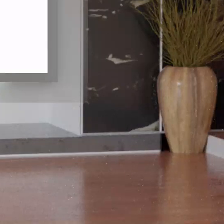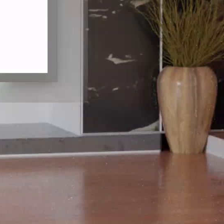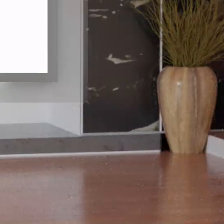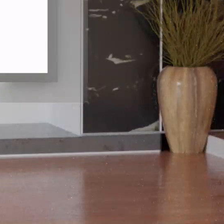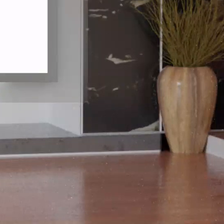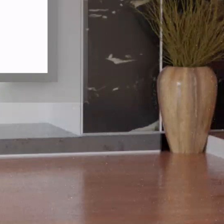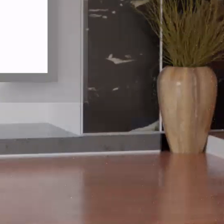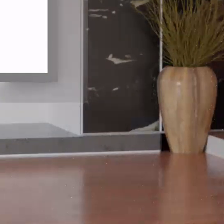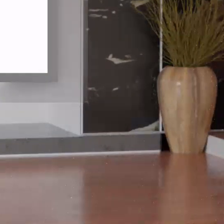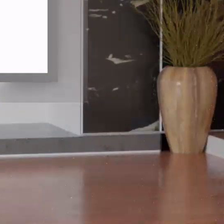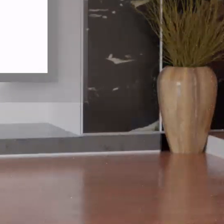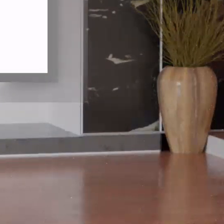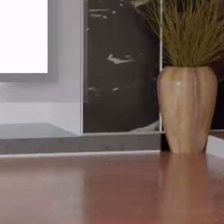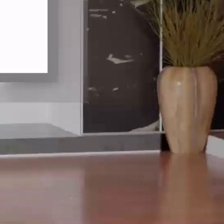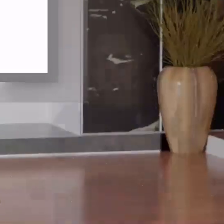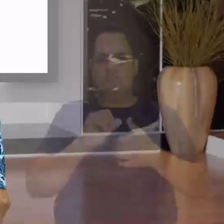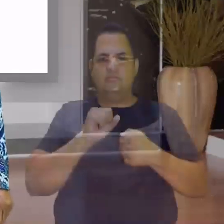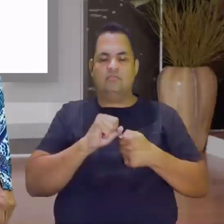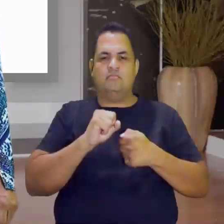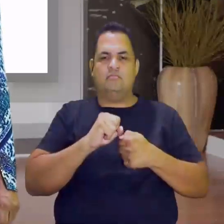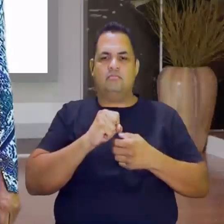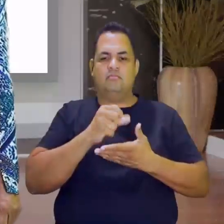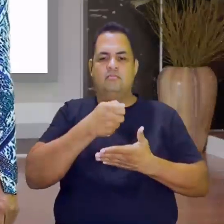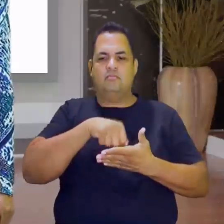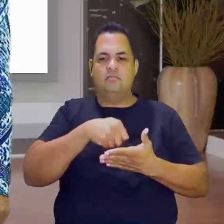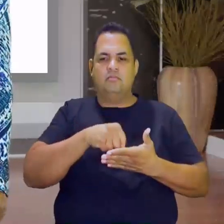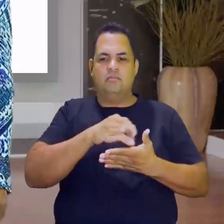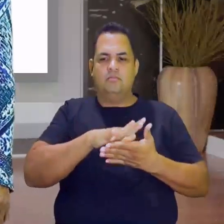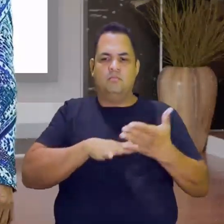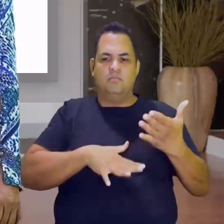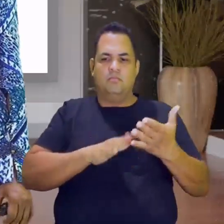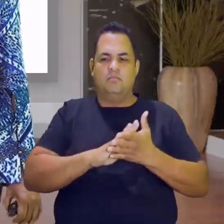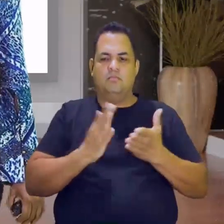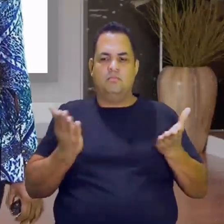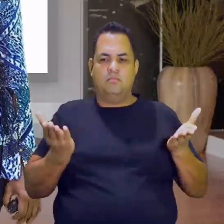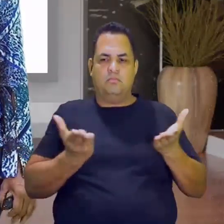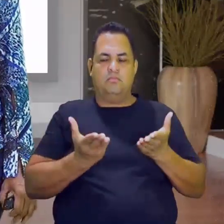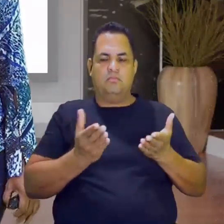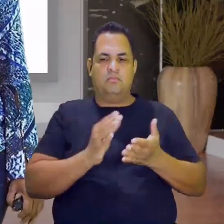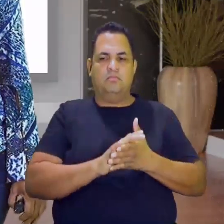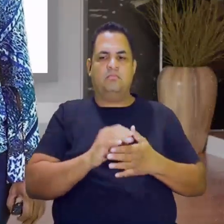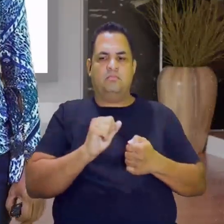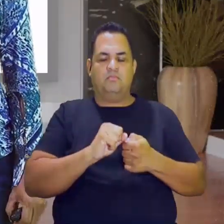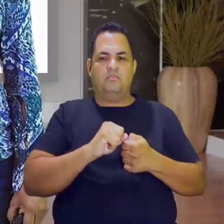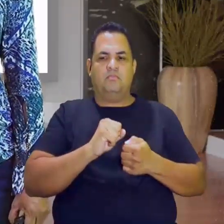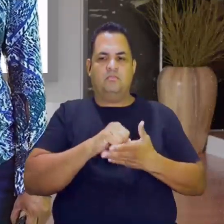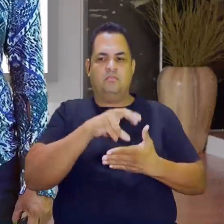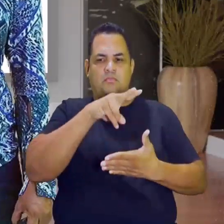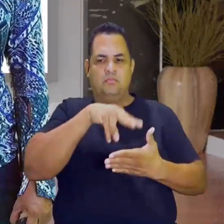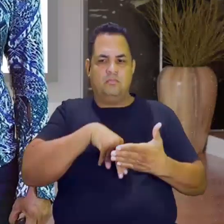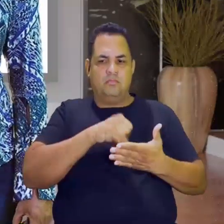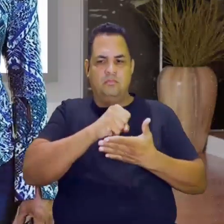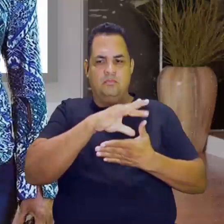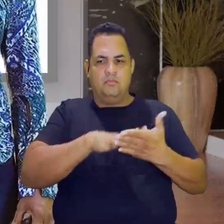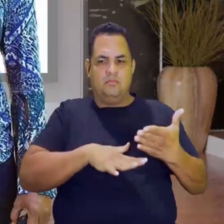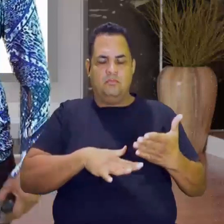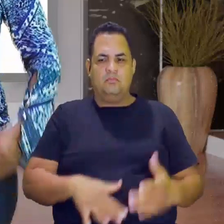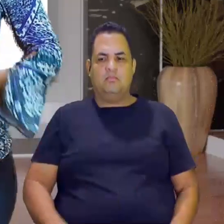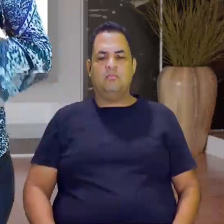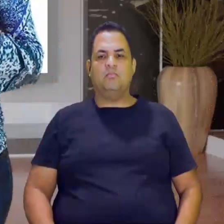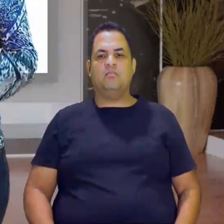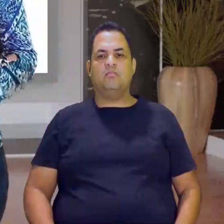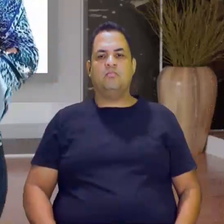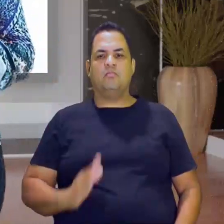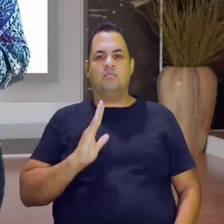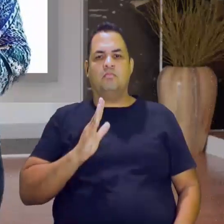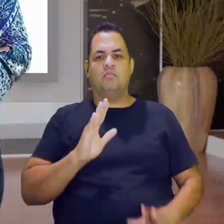Muito bem, queridos, vamos fazer as correções das atividades. Nesse momento, nós fazemos de novo a leitura das questões. E aí